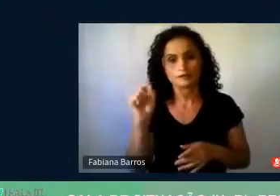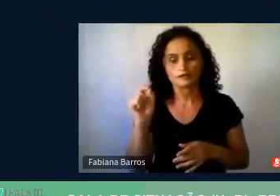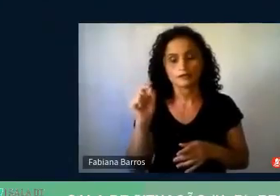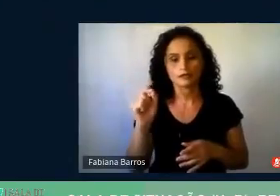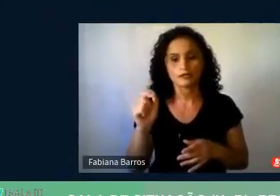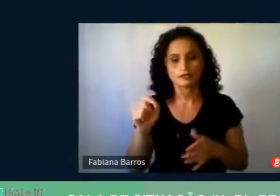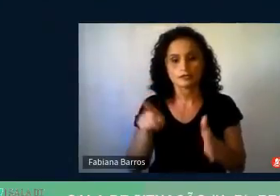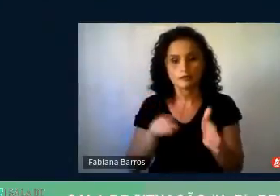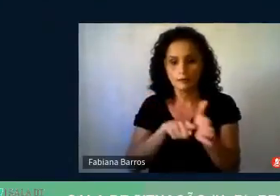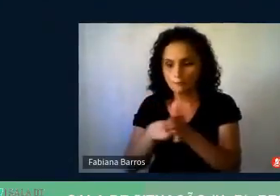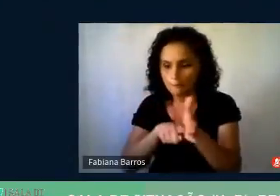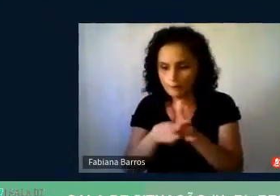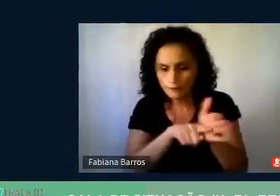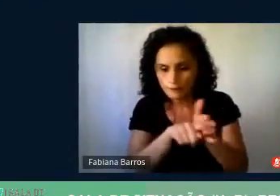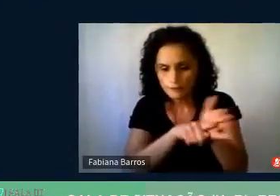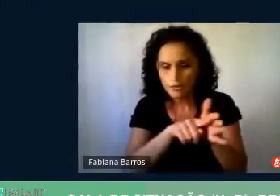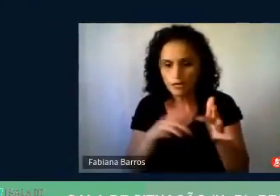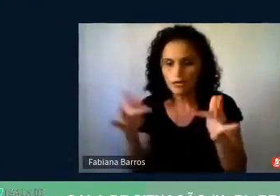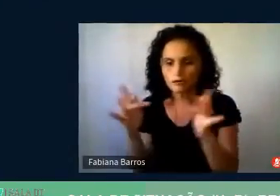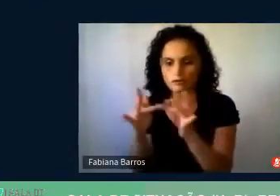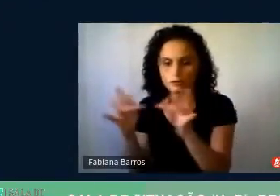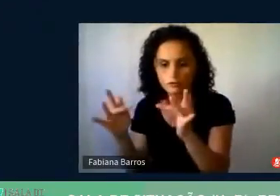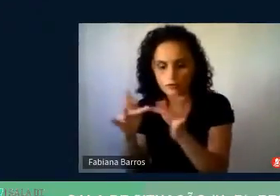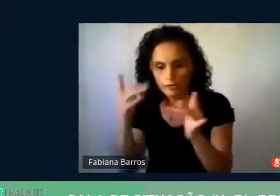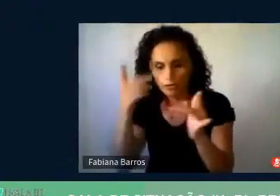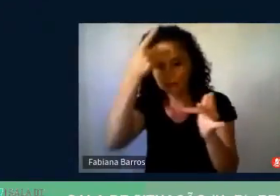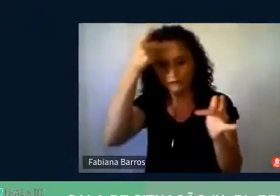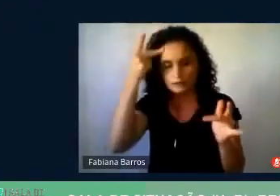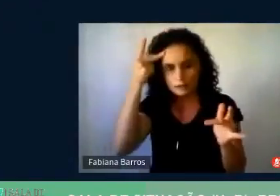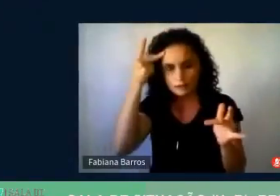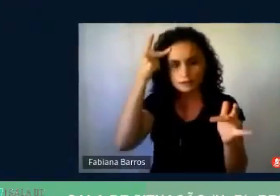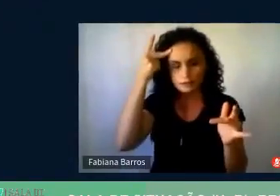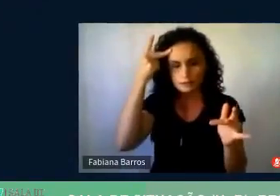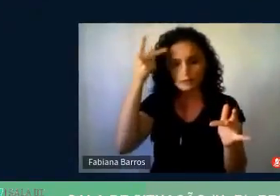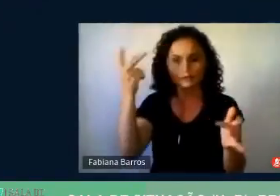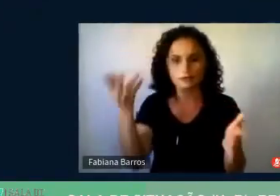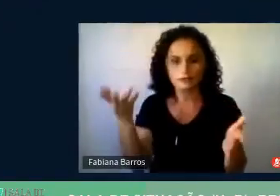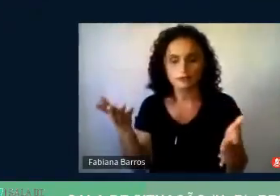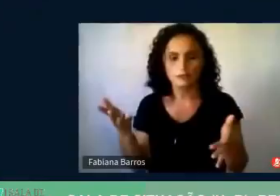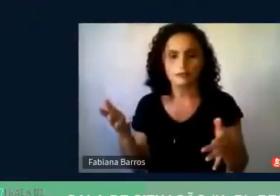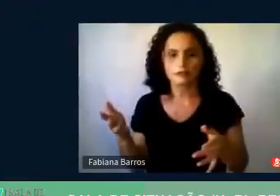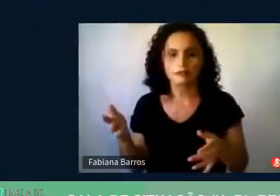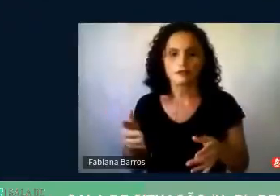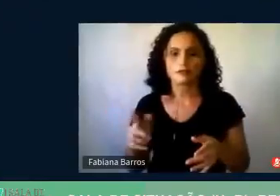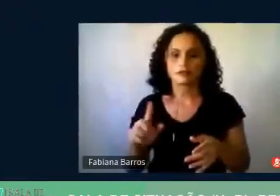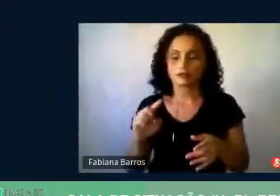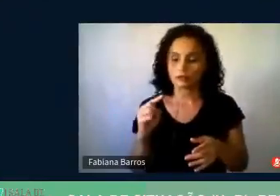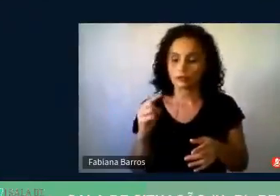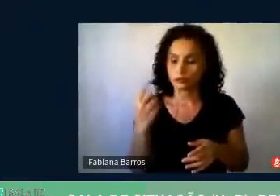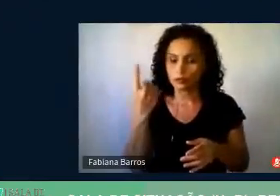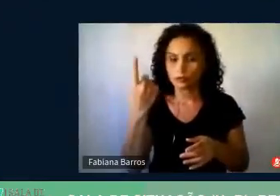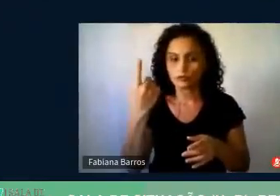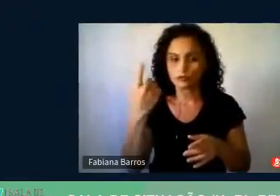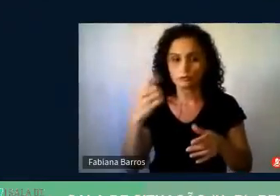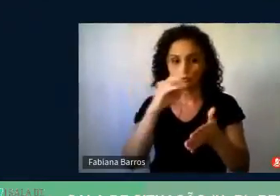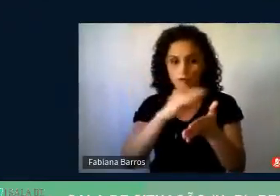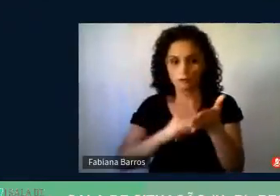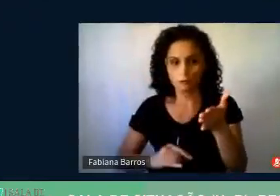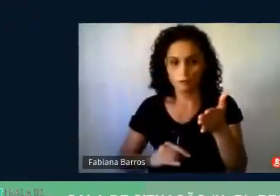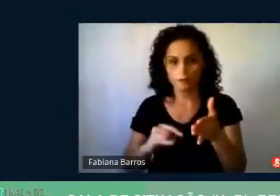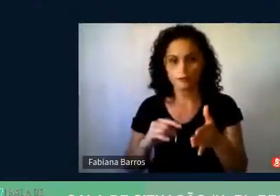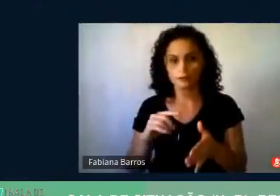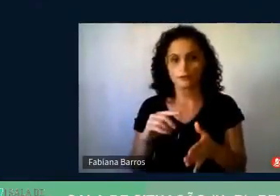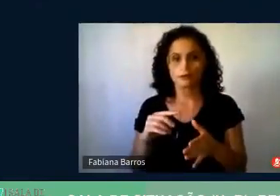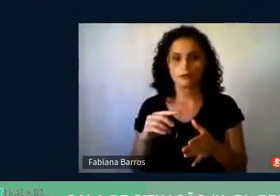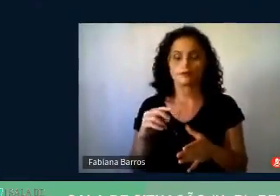estava claro nas mensagens e nas estratégias de vigilância, e agora, nesse último documento, se fortalece e mostra para os municípios que eles